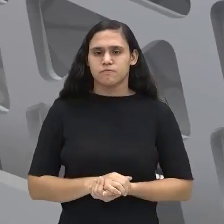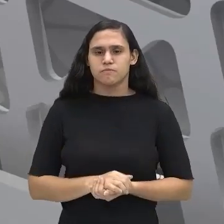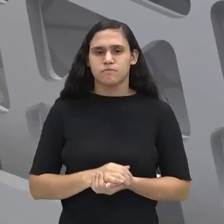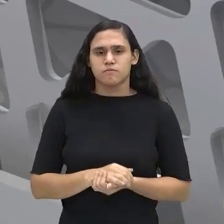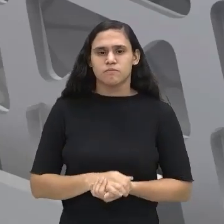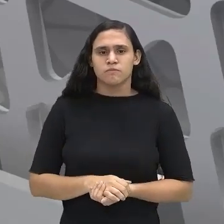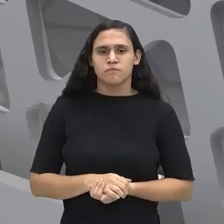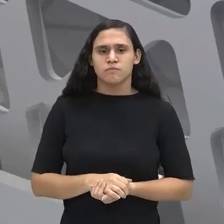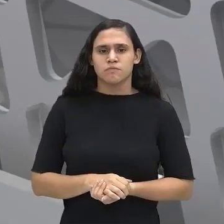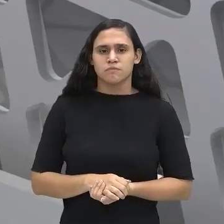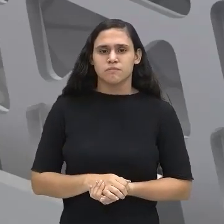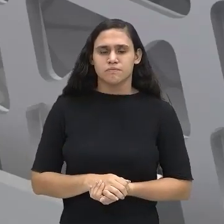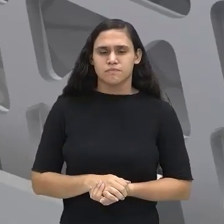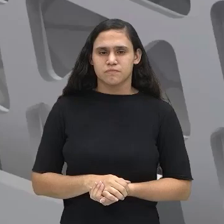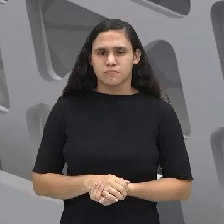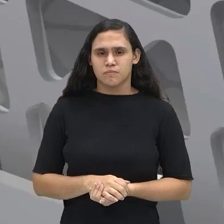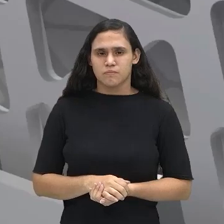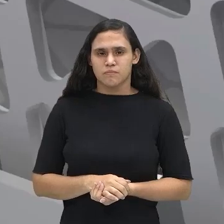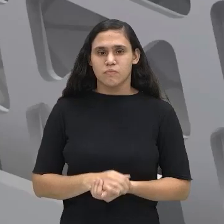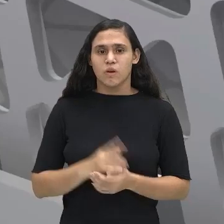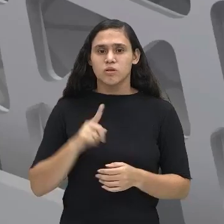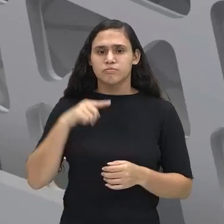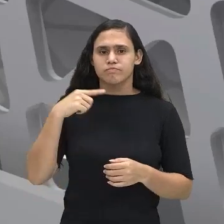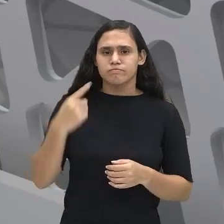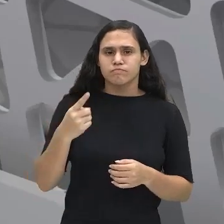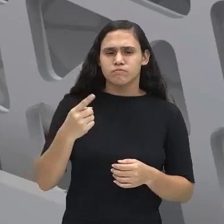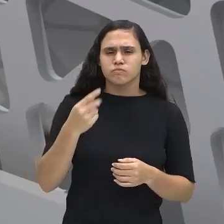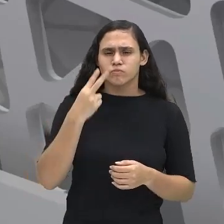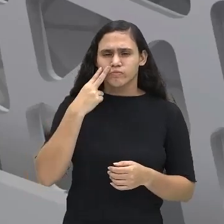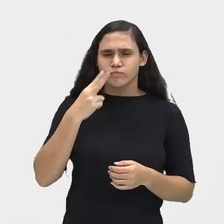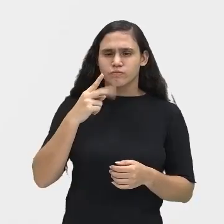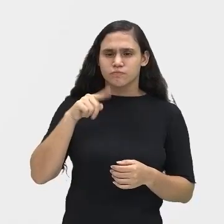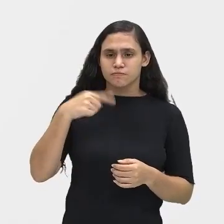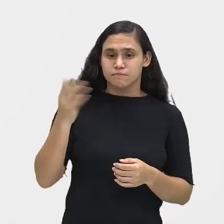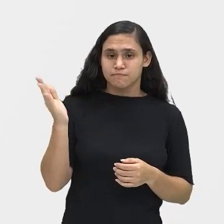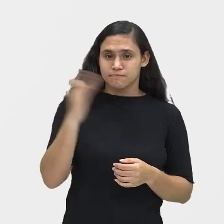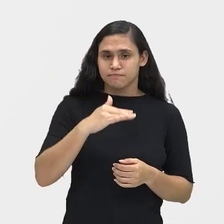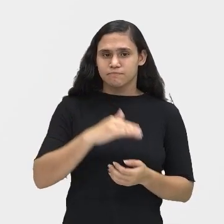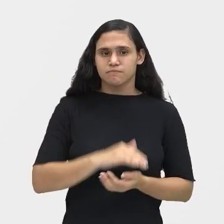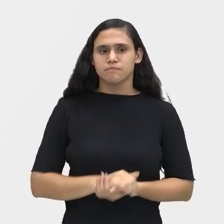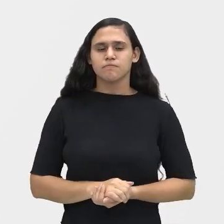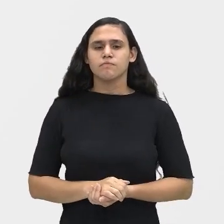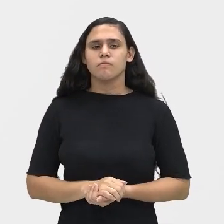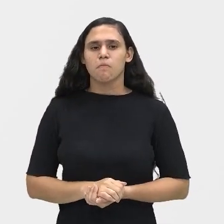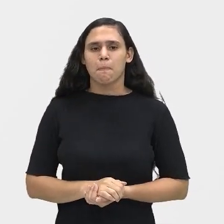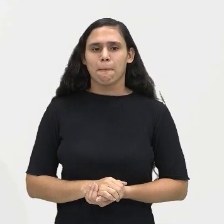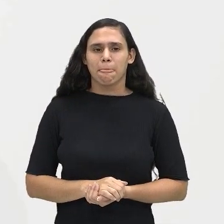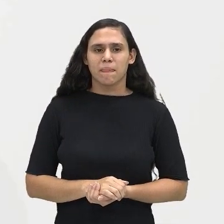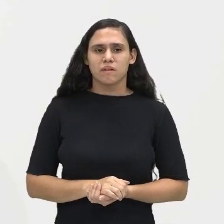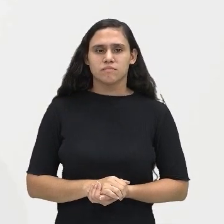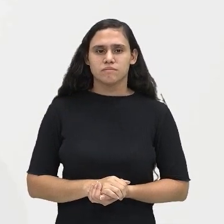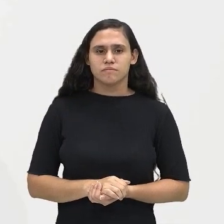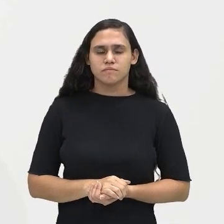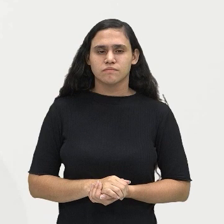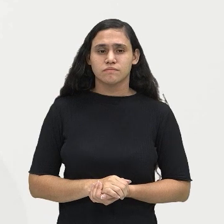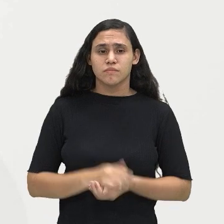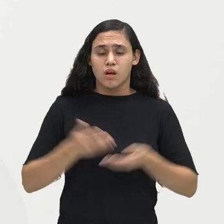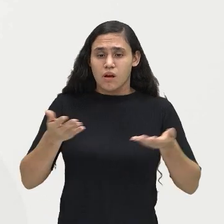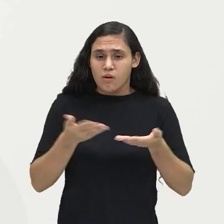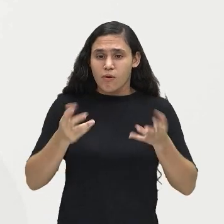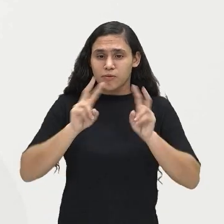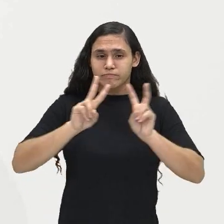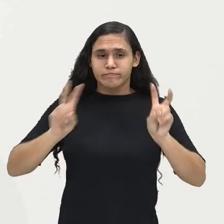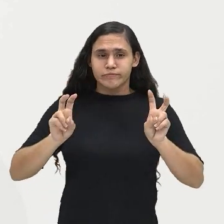operações. Vejamos o que nos aguarda na próxima cartela. Vem comigo. Bom, pessoal, vamos relembrar